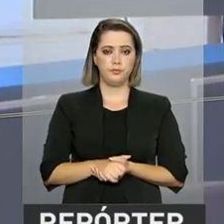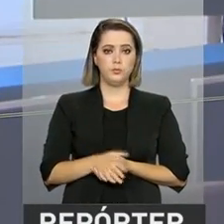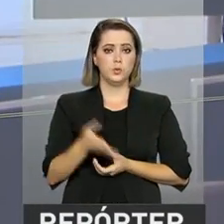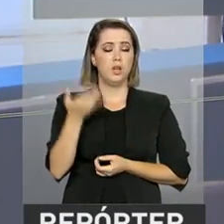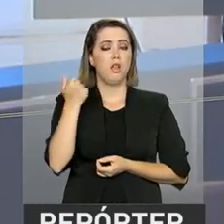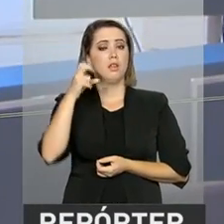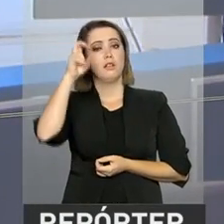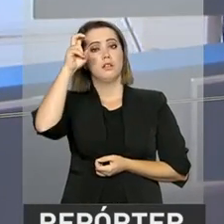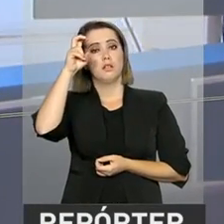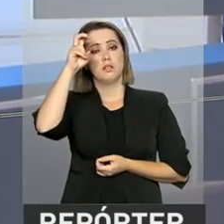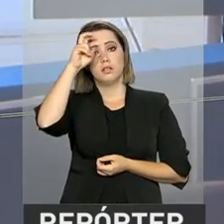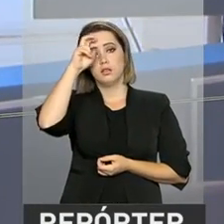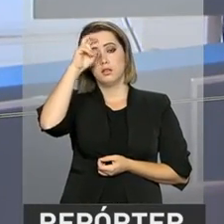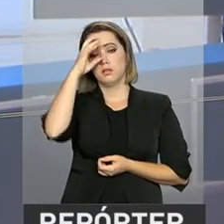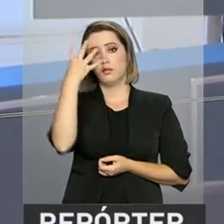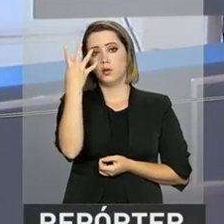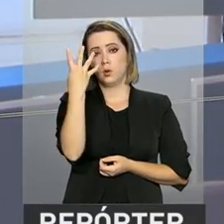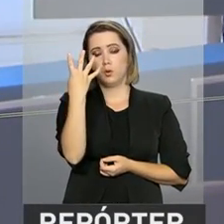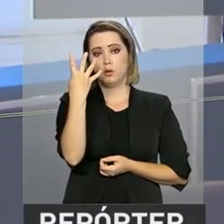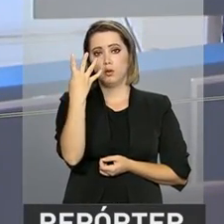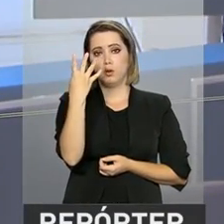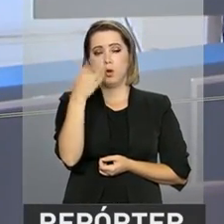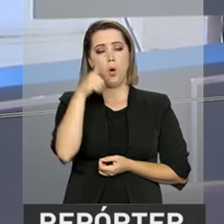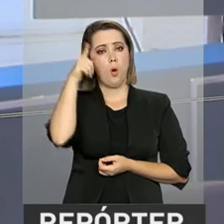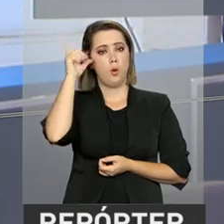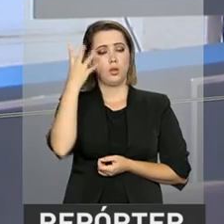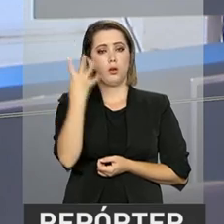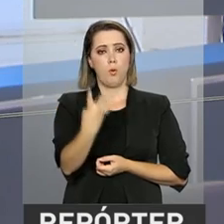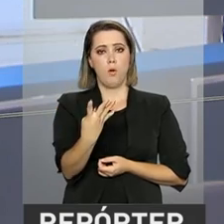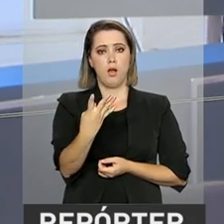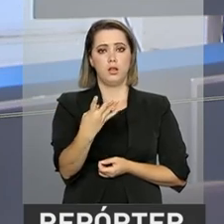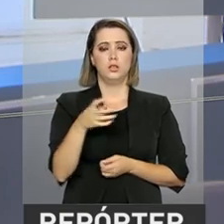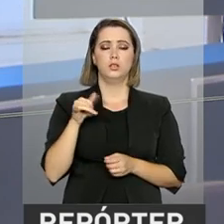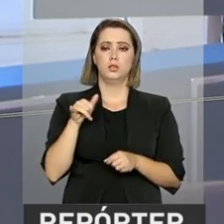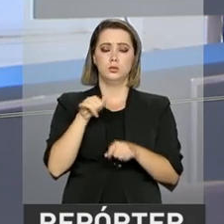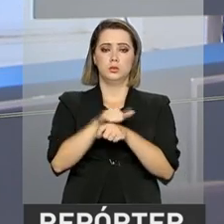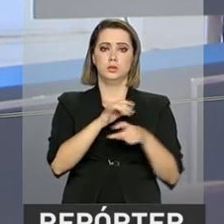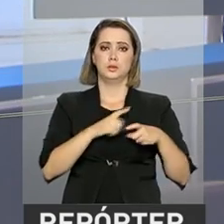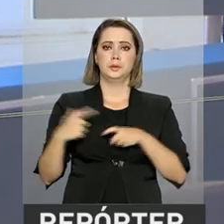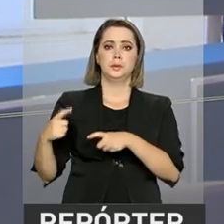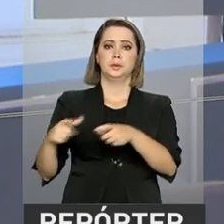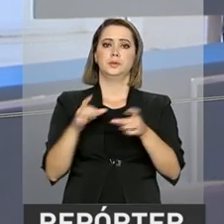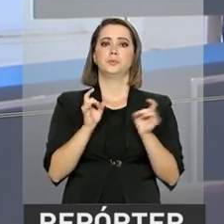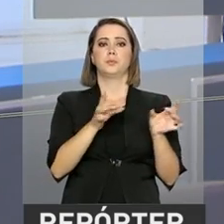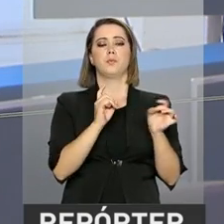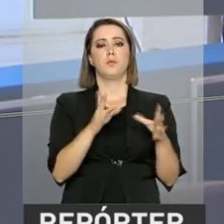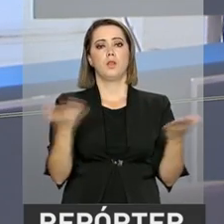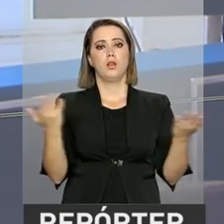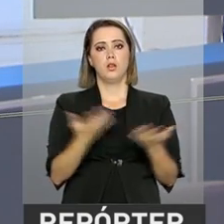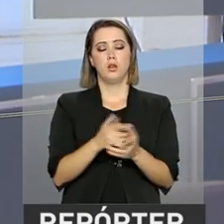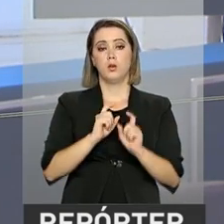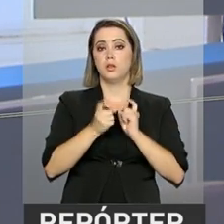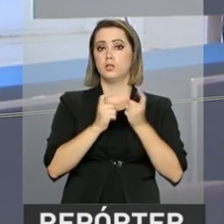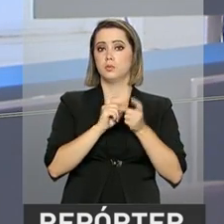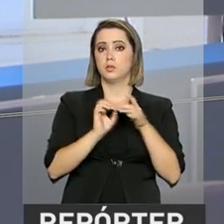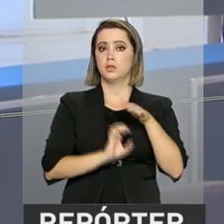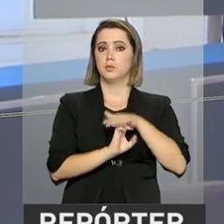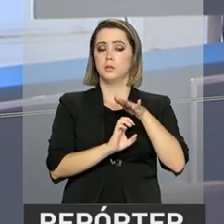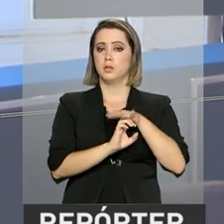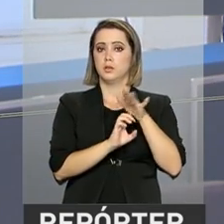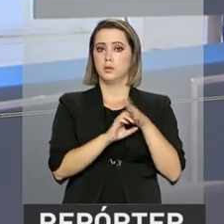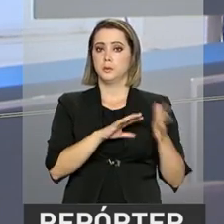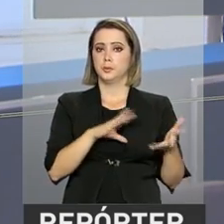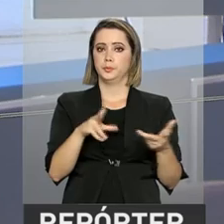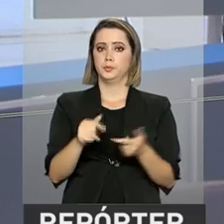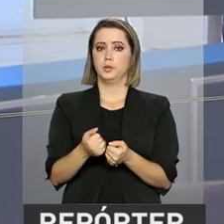última quinta-feira quatro aeroportos no Brasil foram leiloados e agora passam a ser administrados por empresas internacionais que se